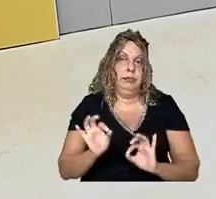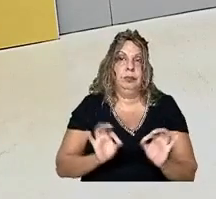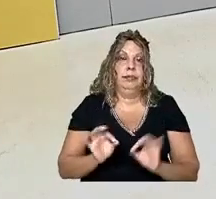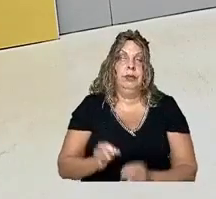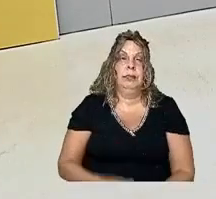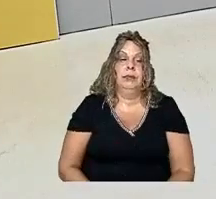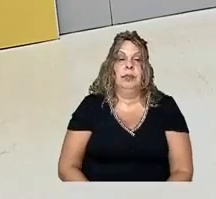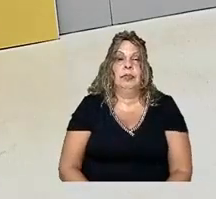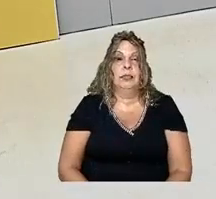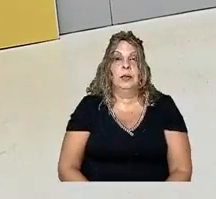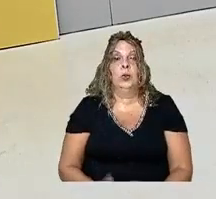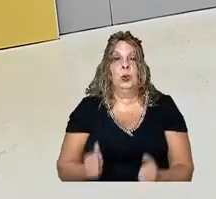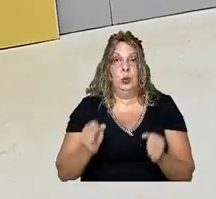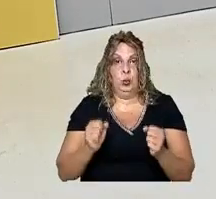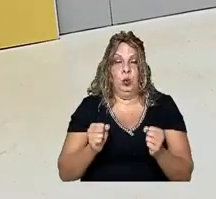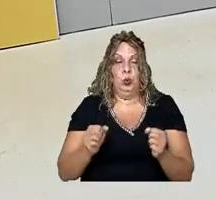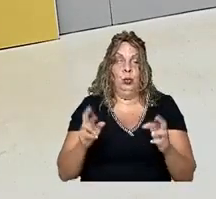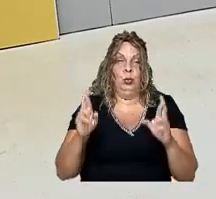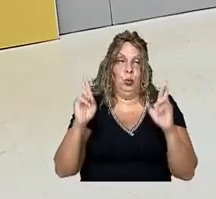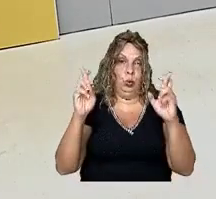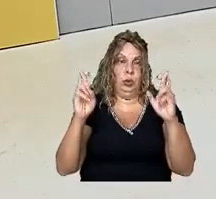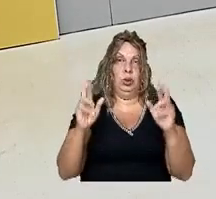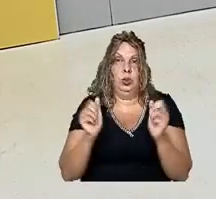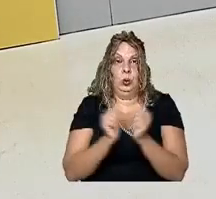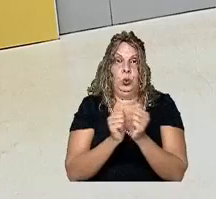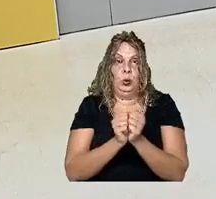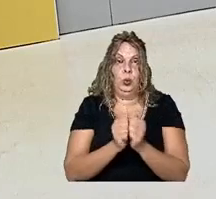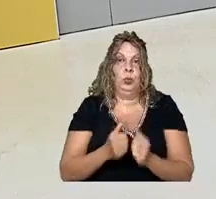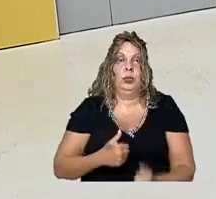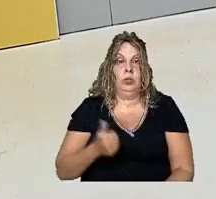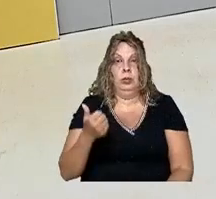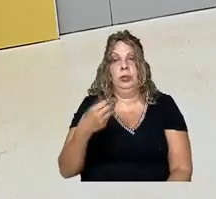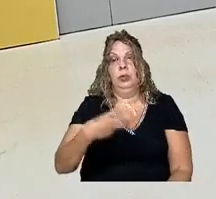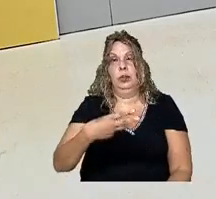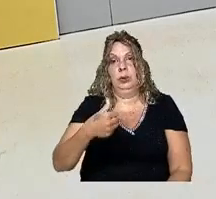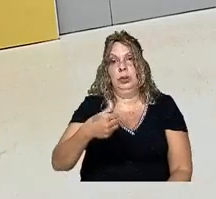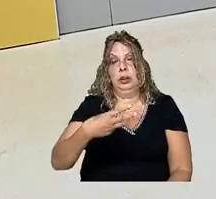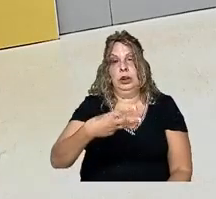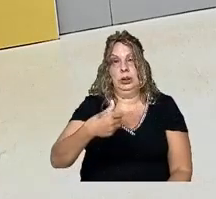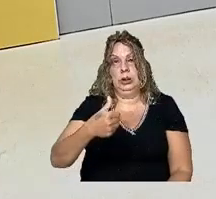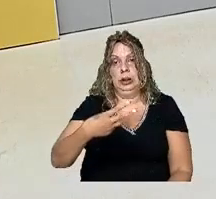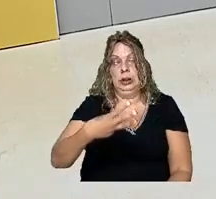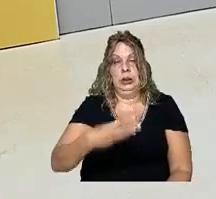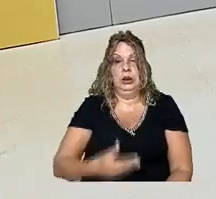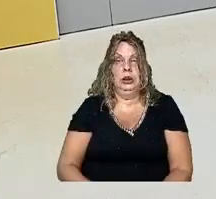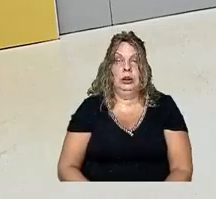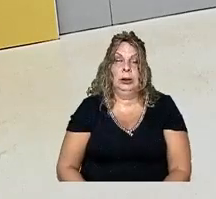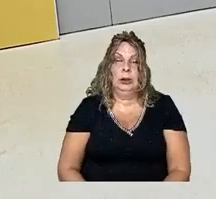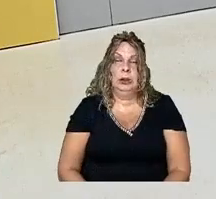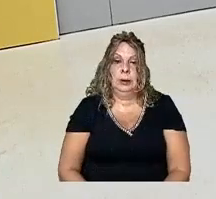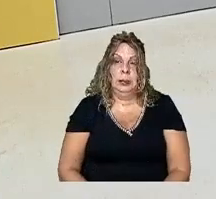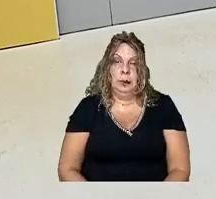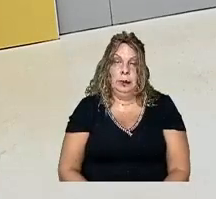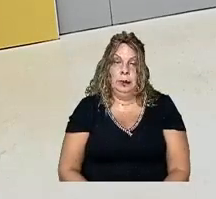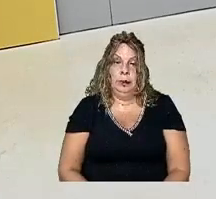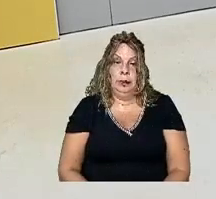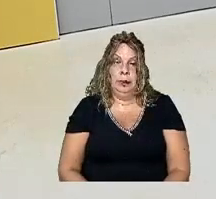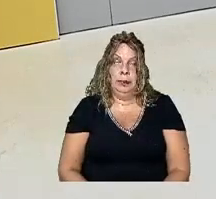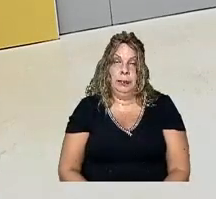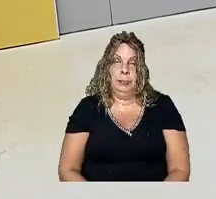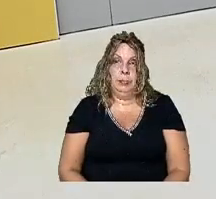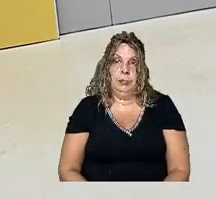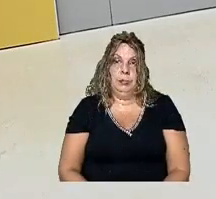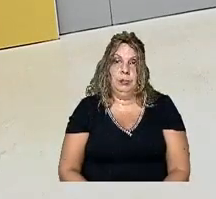de casa na torcida junto comigo. Já saiu a primeira bolinha de número 13. Marque 13. 13 subiu e saiu